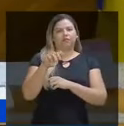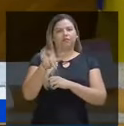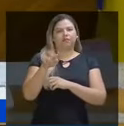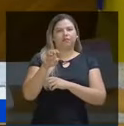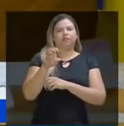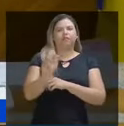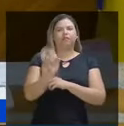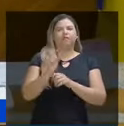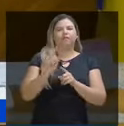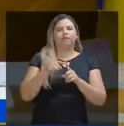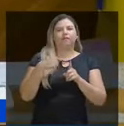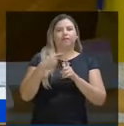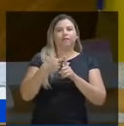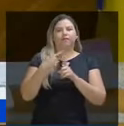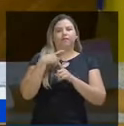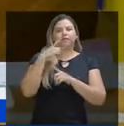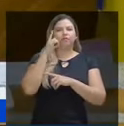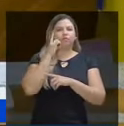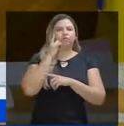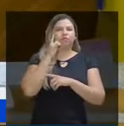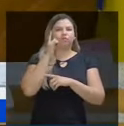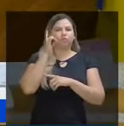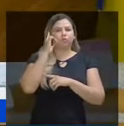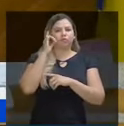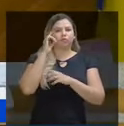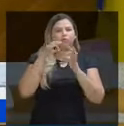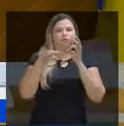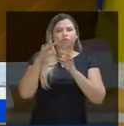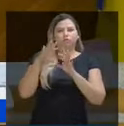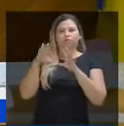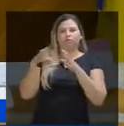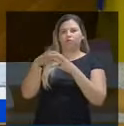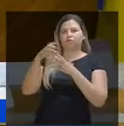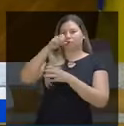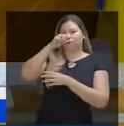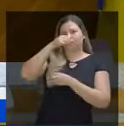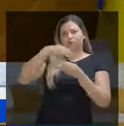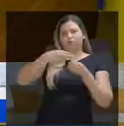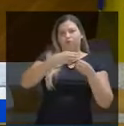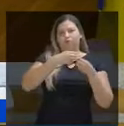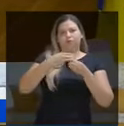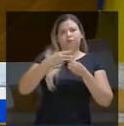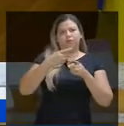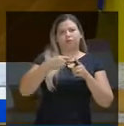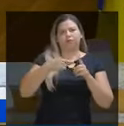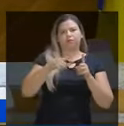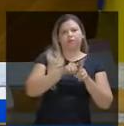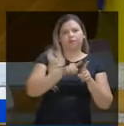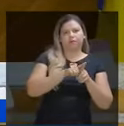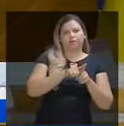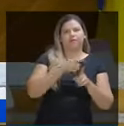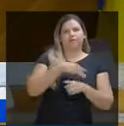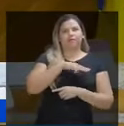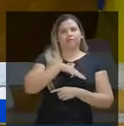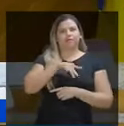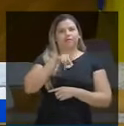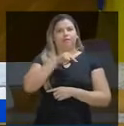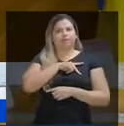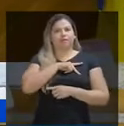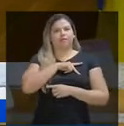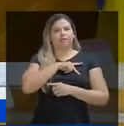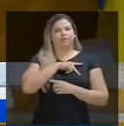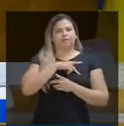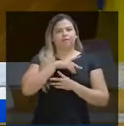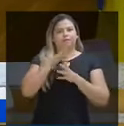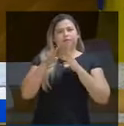o Diretório Municipal do Partido Social Democrático e Ministério Público Eleitoral recorrido.